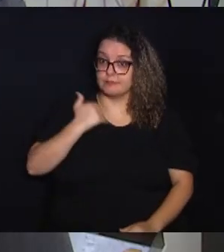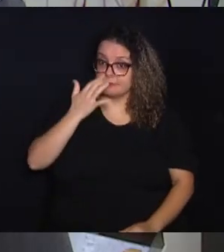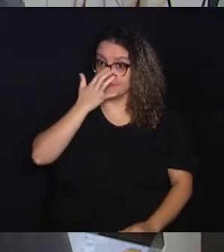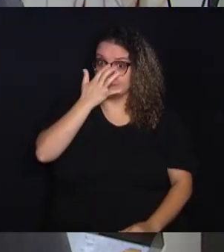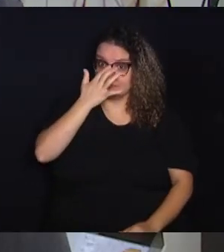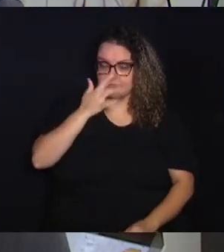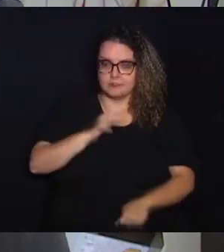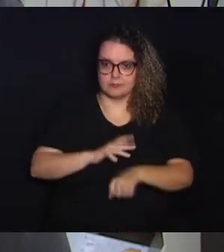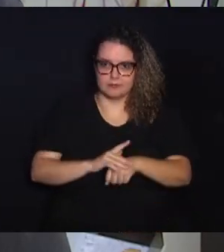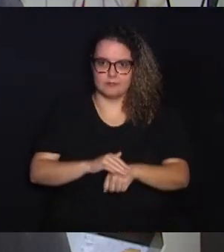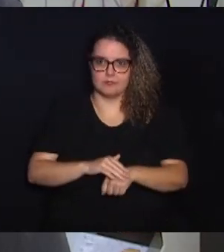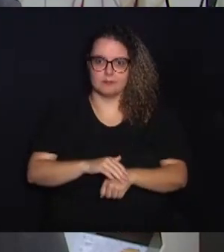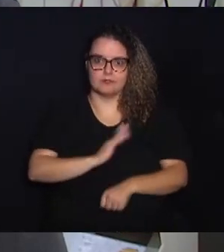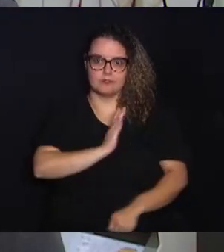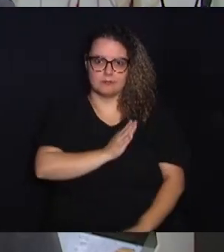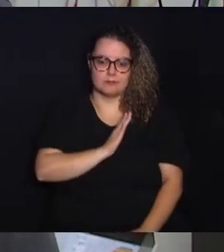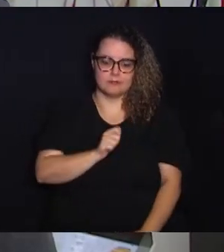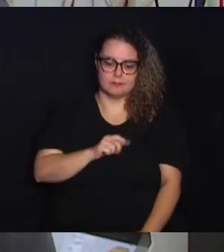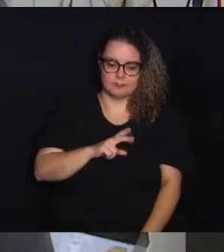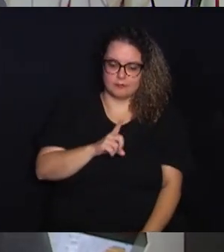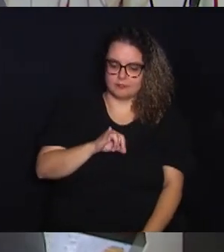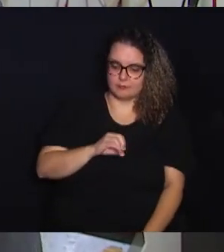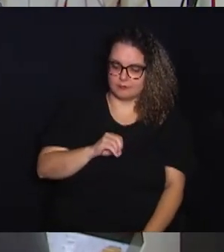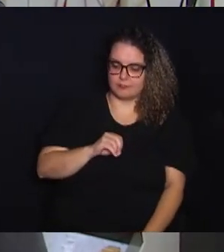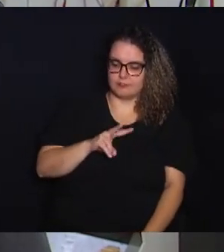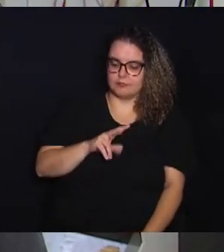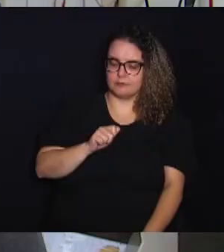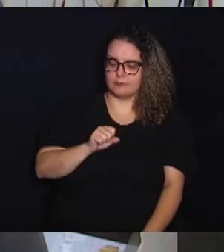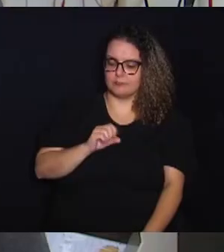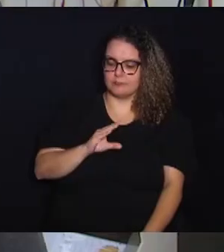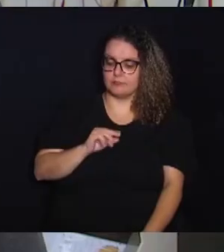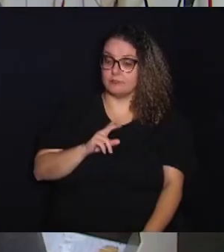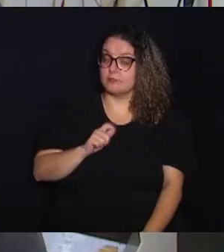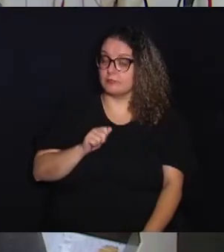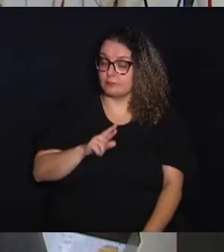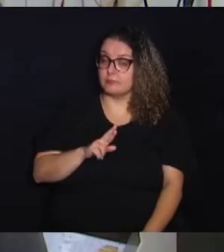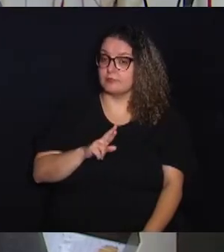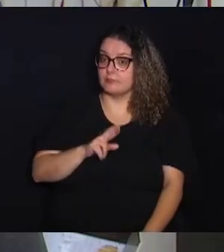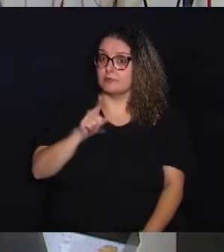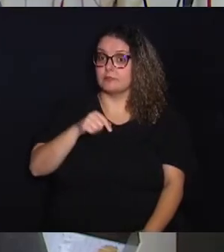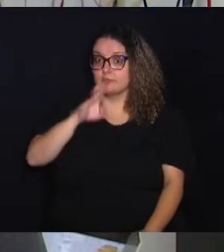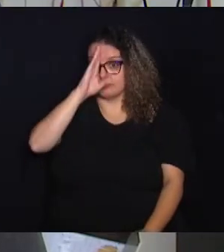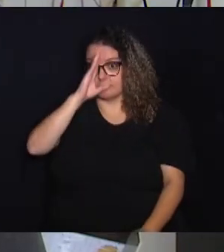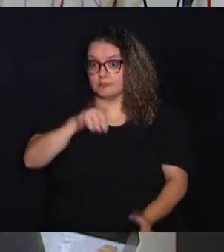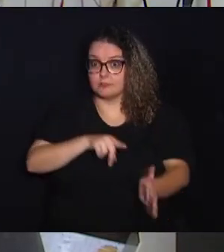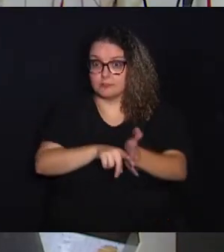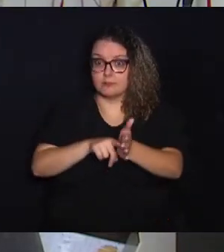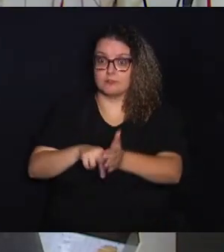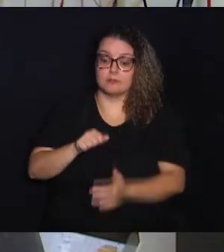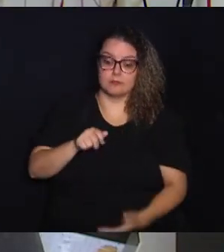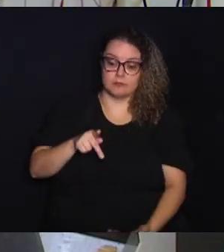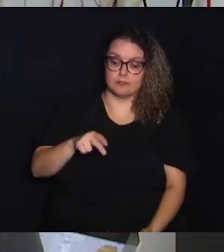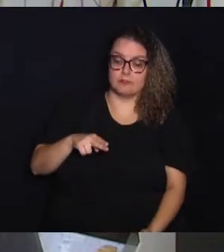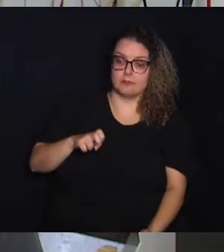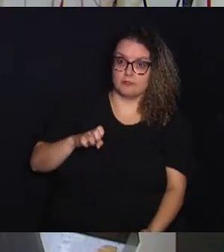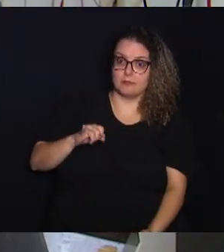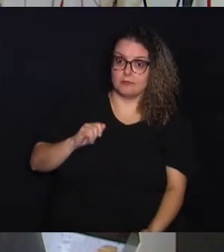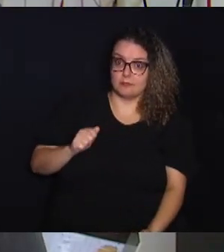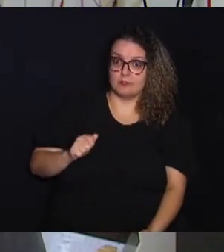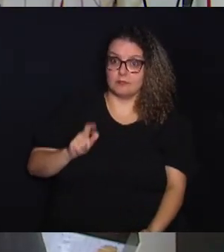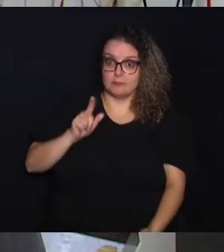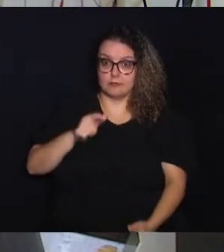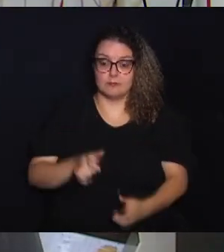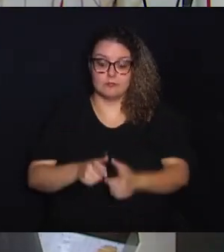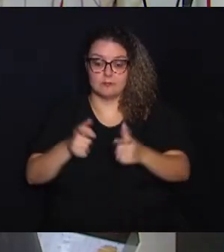morte, especialmente de doenças cardiovasculares. É um problema, aliás, a principal razão pela qual se investiga a apneia do sono